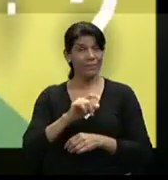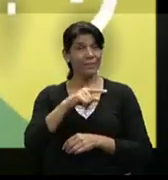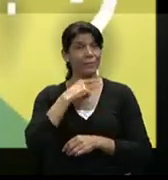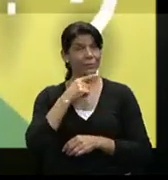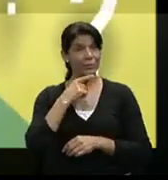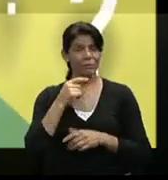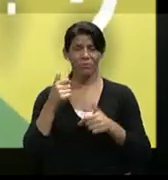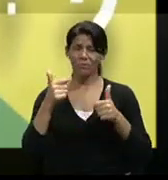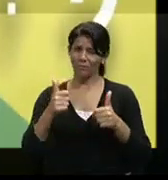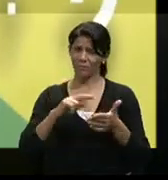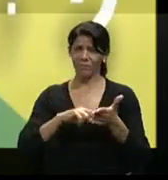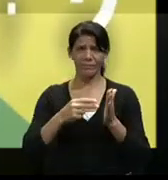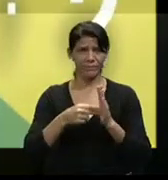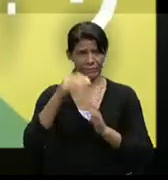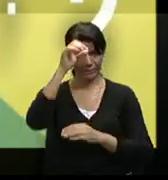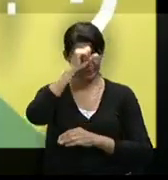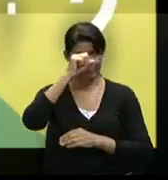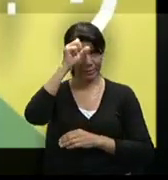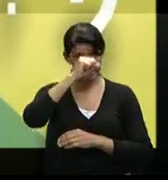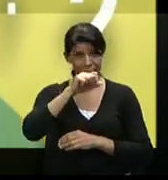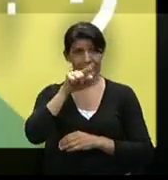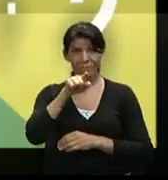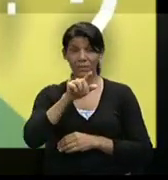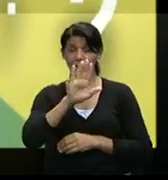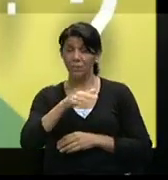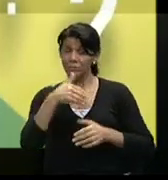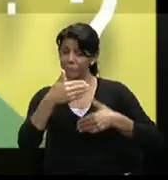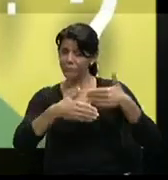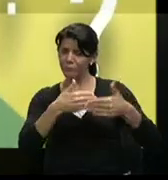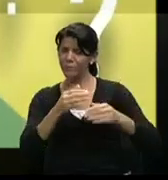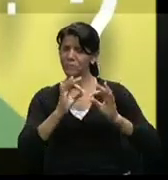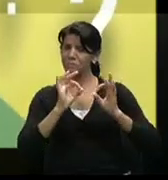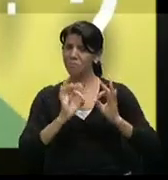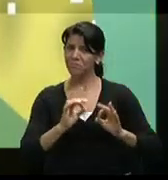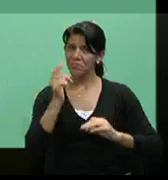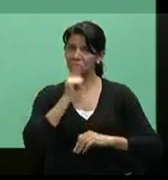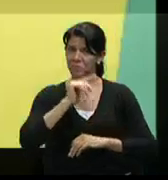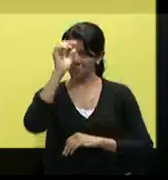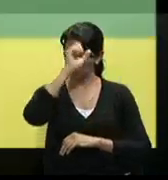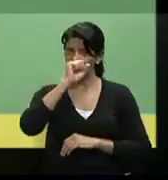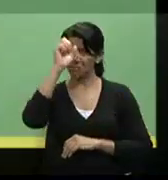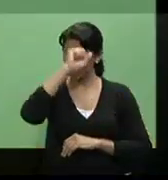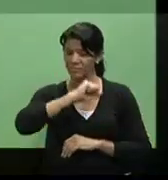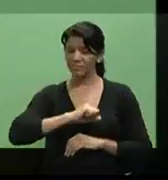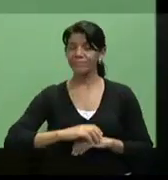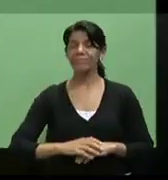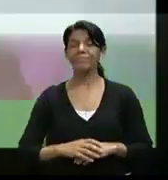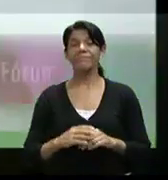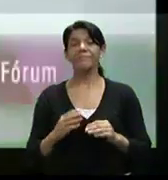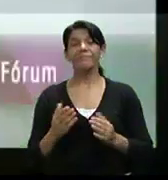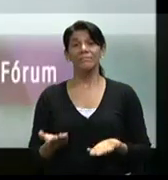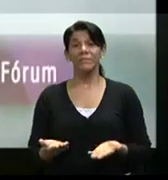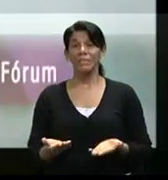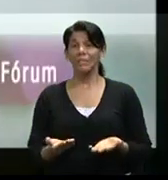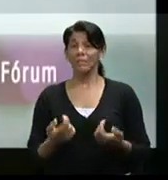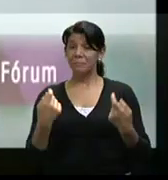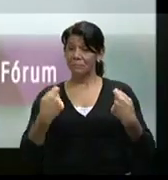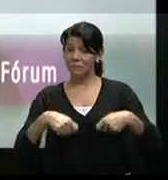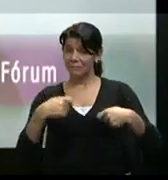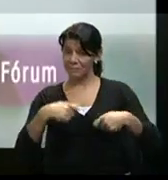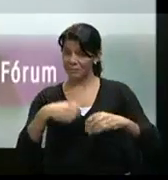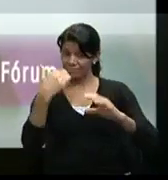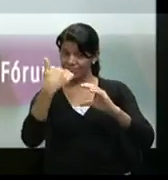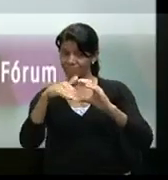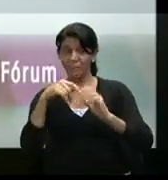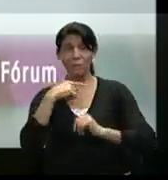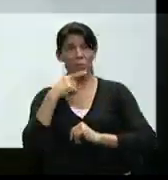dúvida é um bom sinal. Isso quer dizer que você está no caminho certo para a aprendizagem. Não deixe de enviar